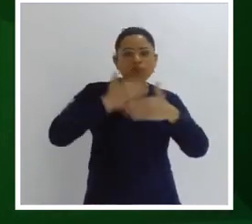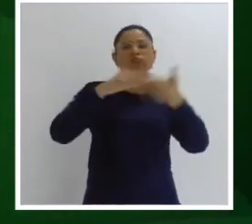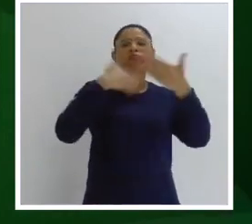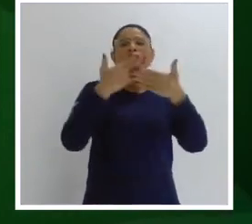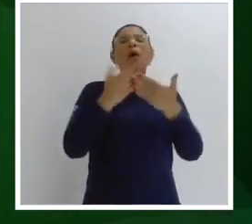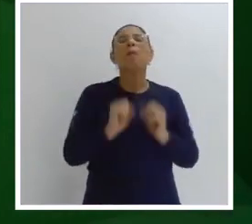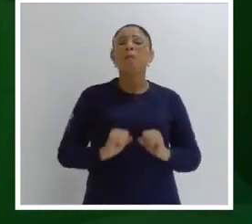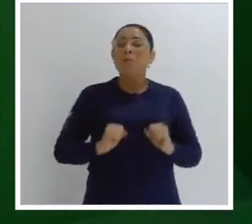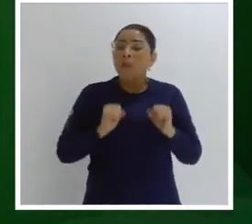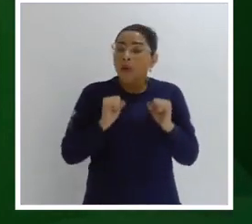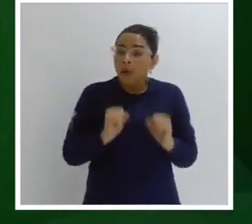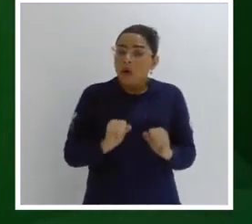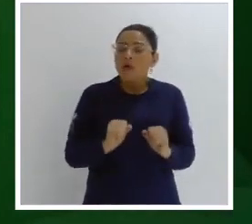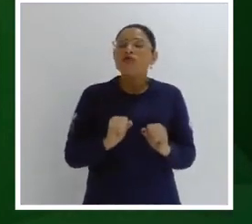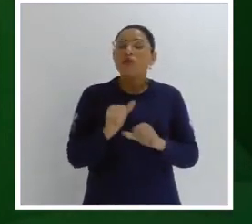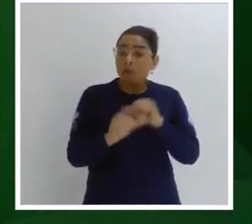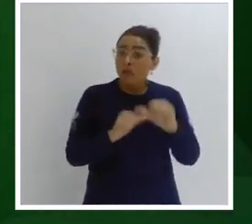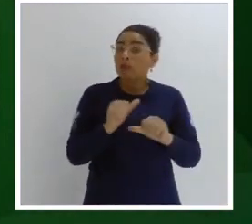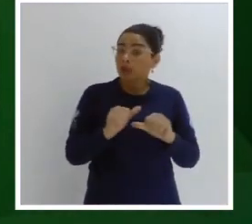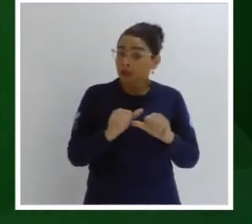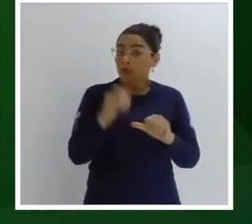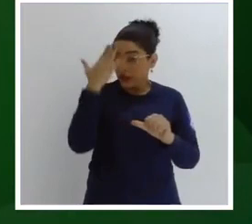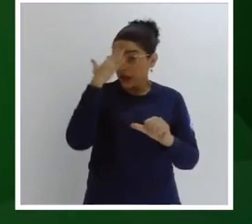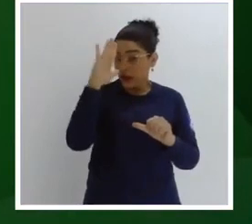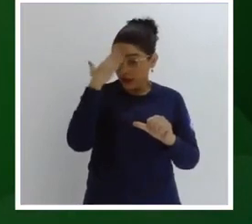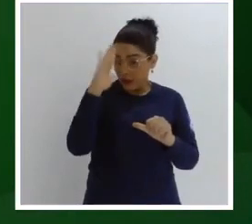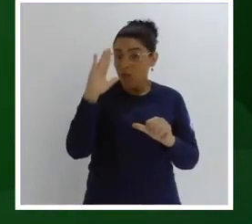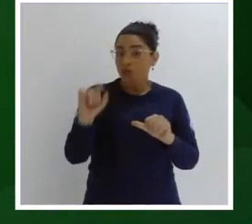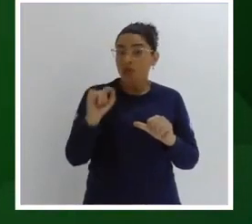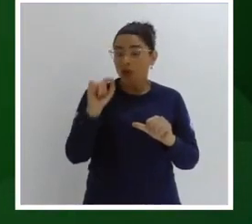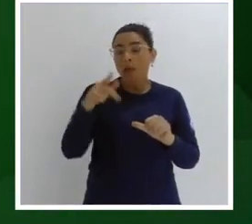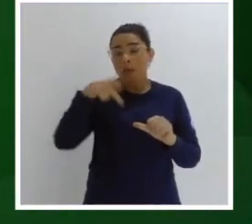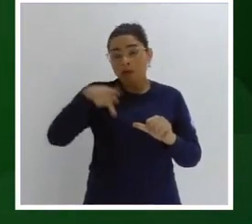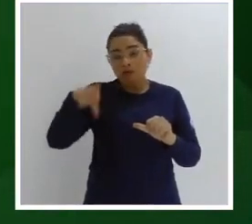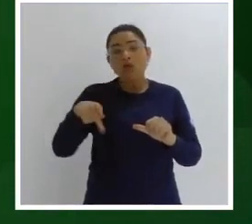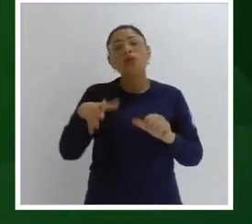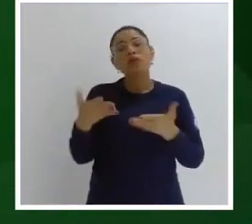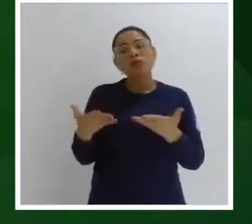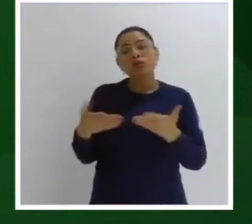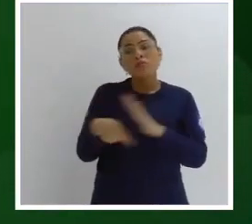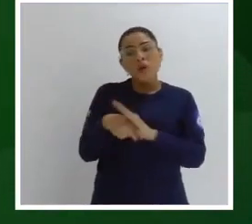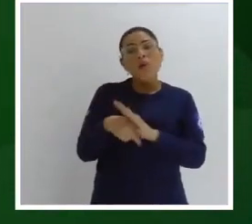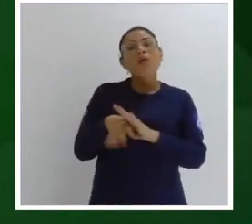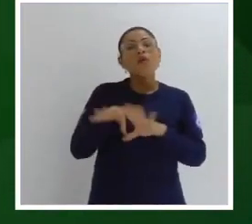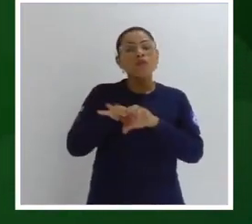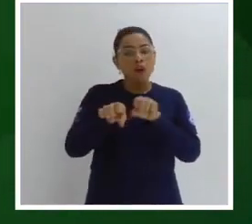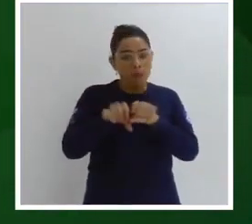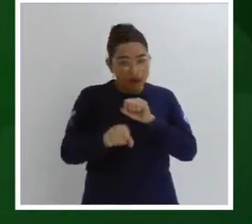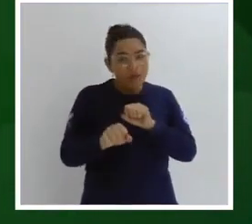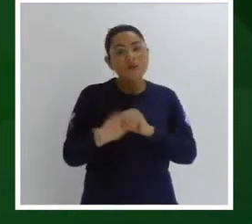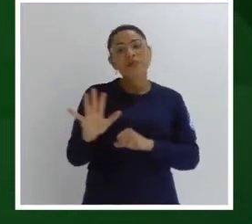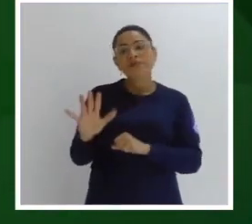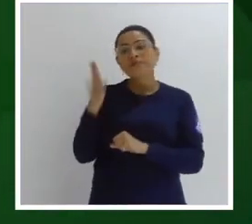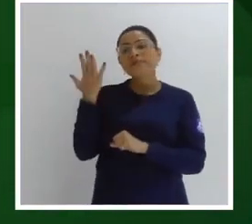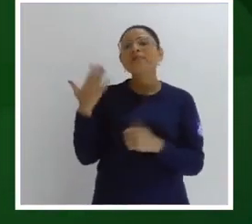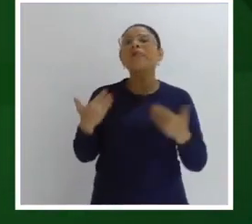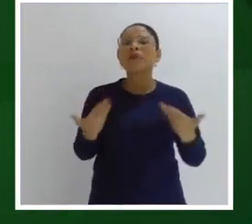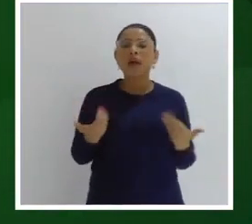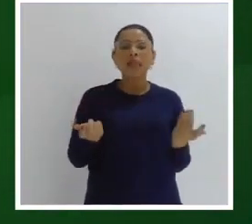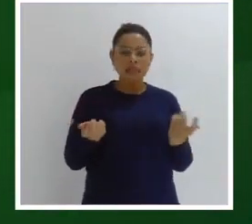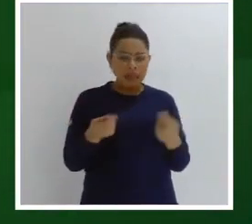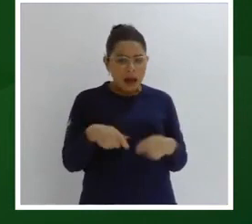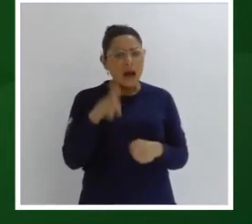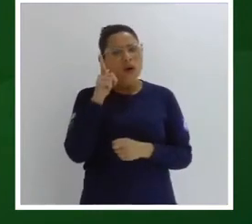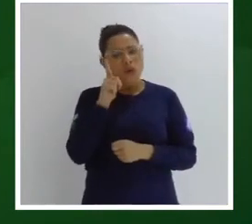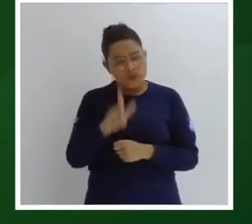e foram transformados porque nós entendemos aqui em professores formadores isso tá dando certo